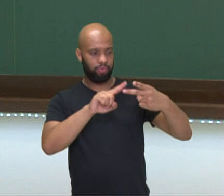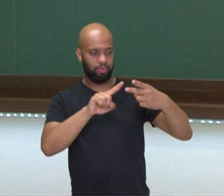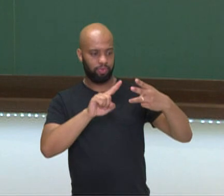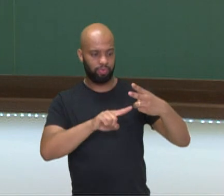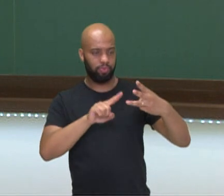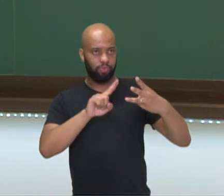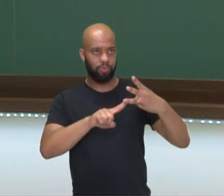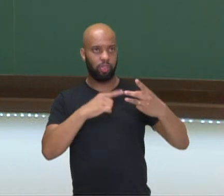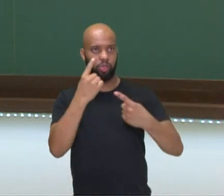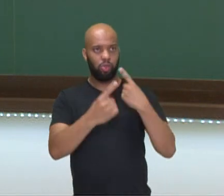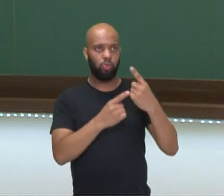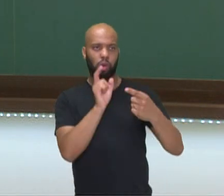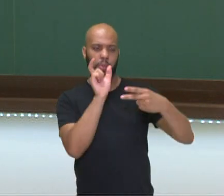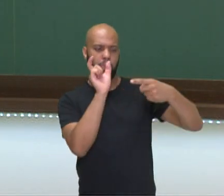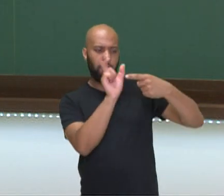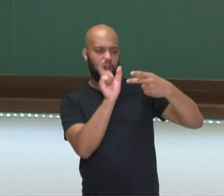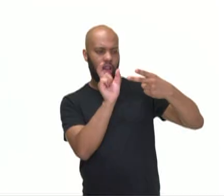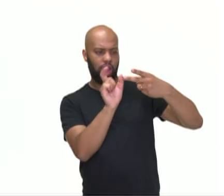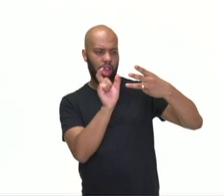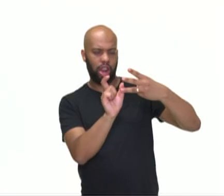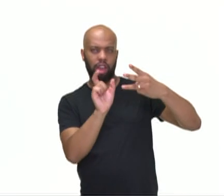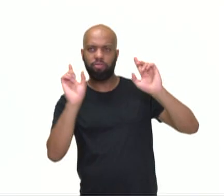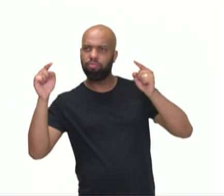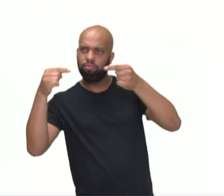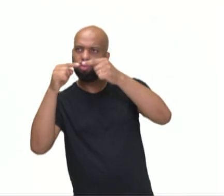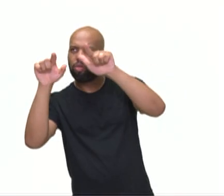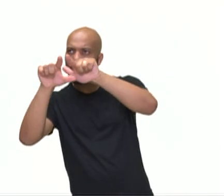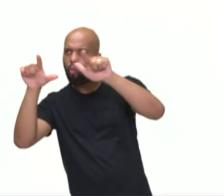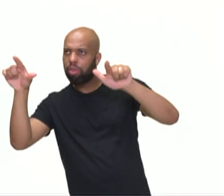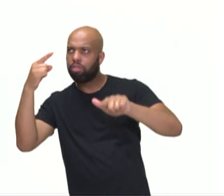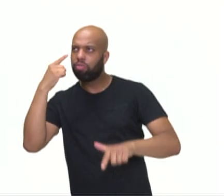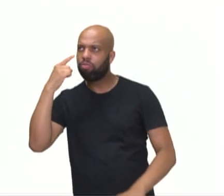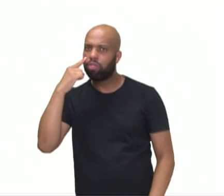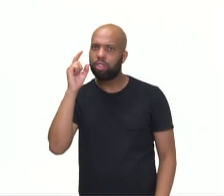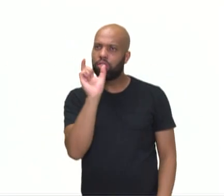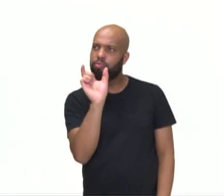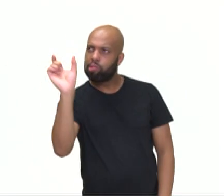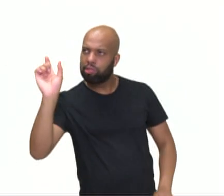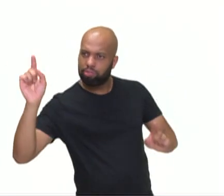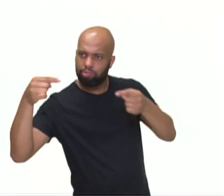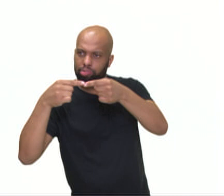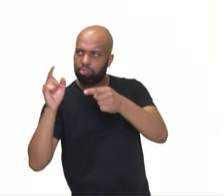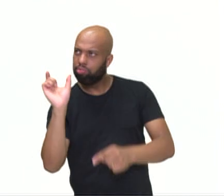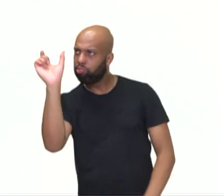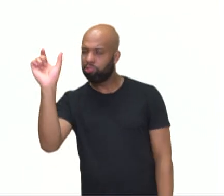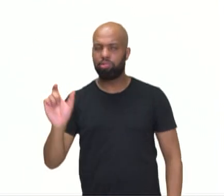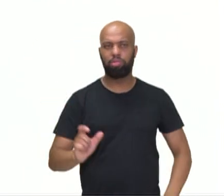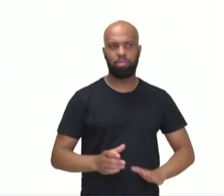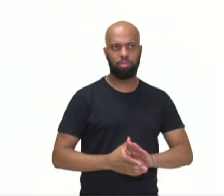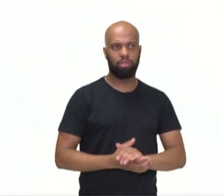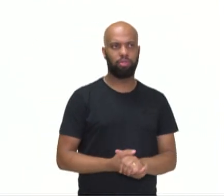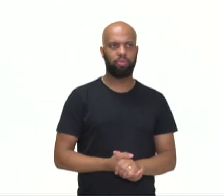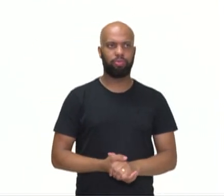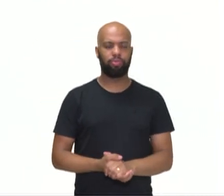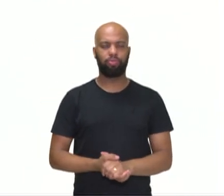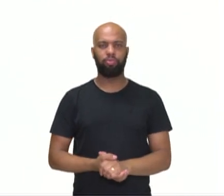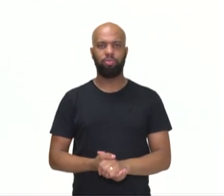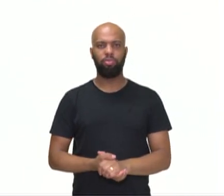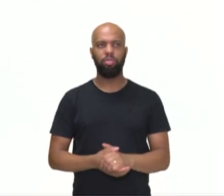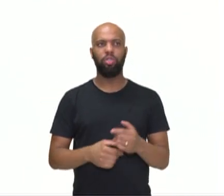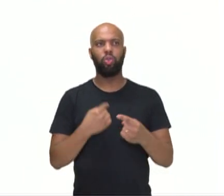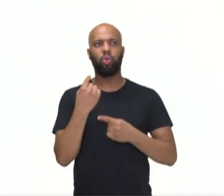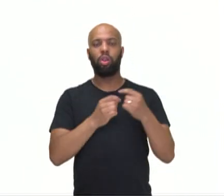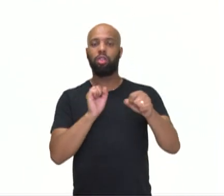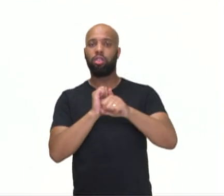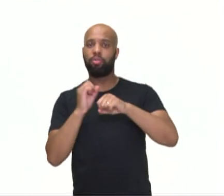alternativa correta. Na primeira, we are athlete. We go to the gym on weekdays. Então, qual